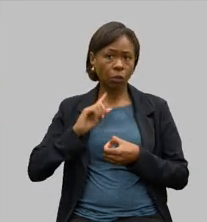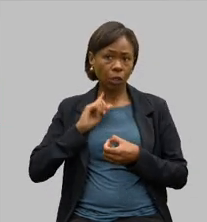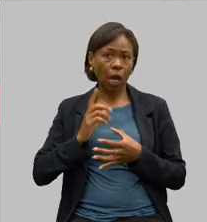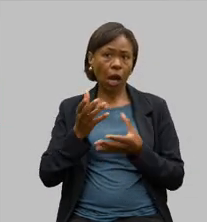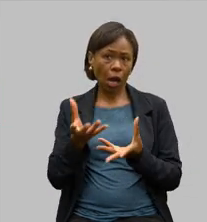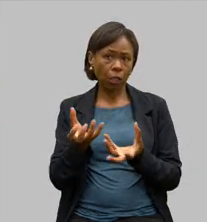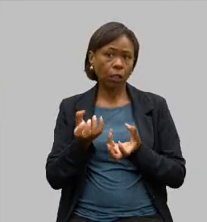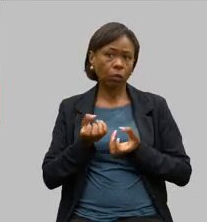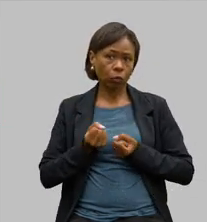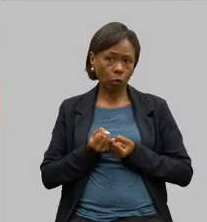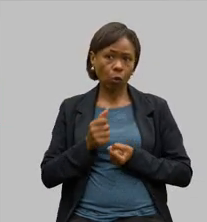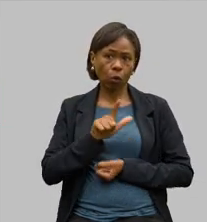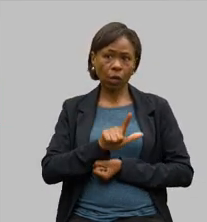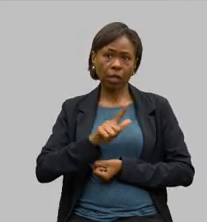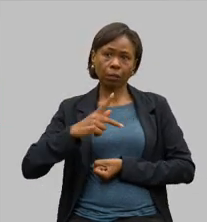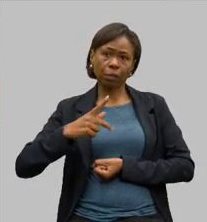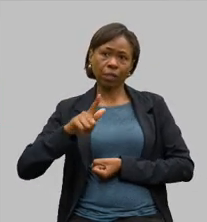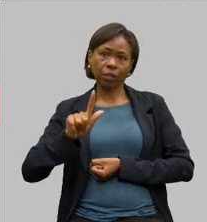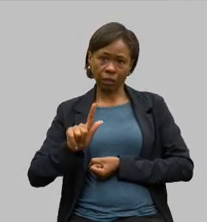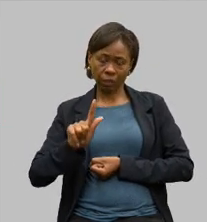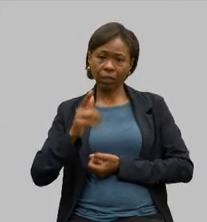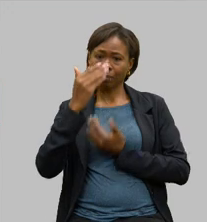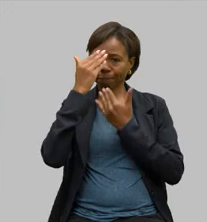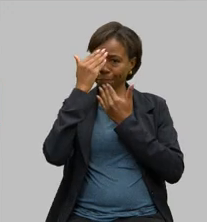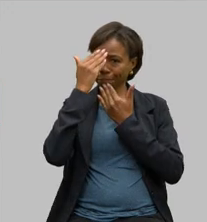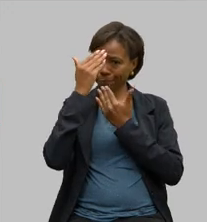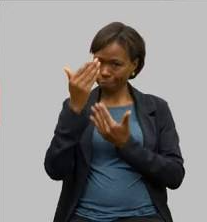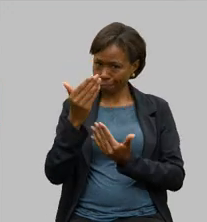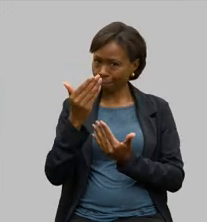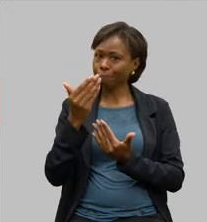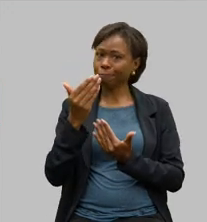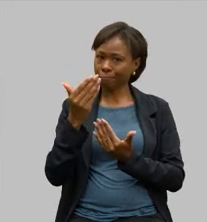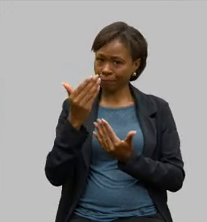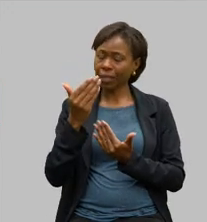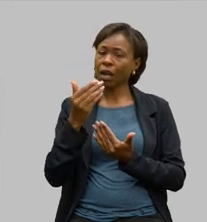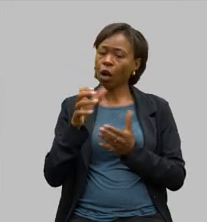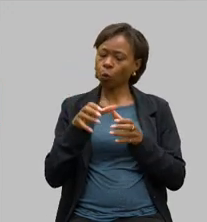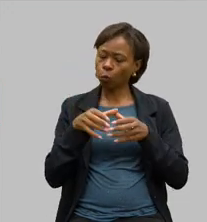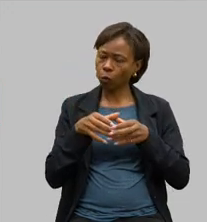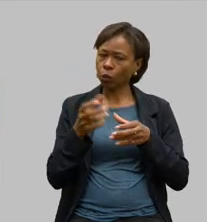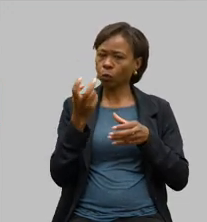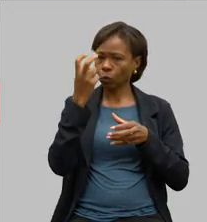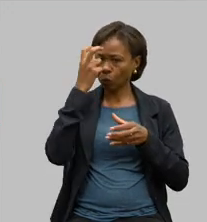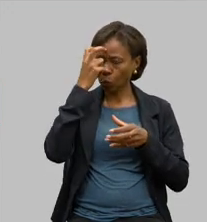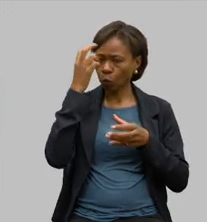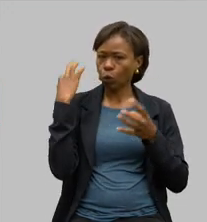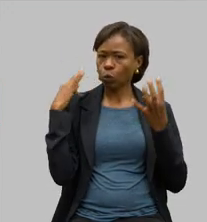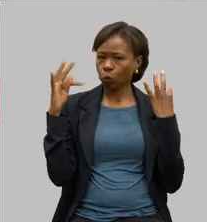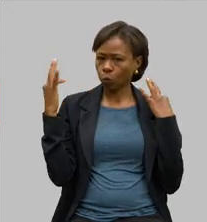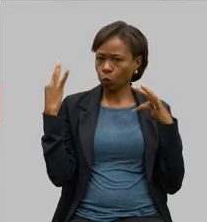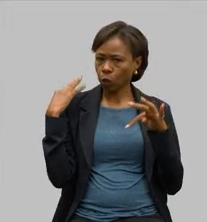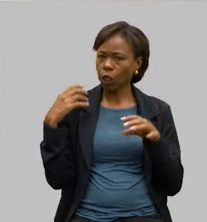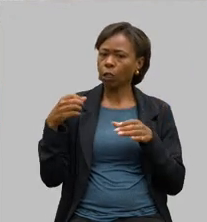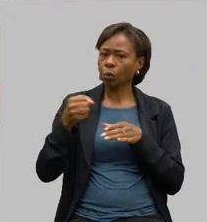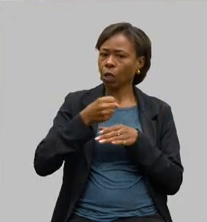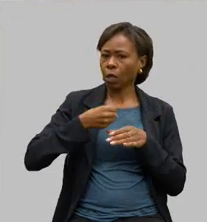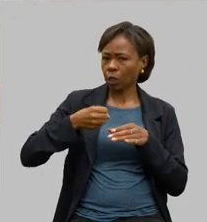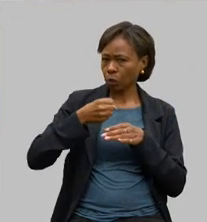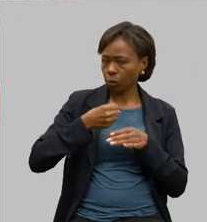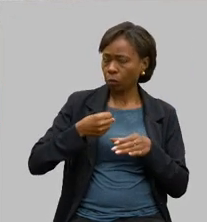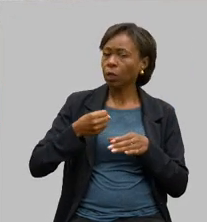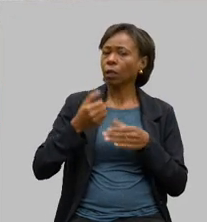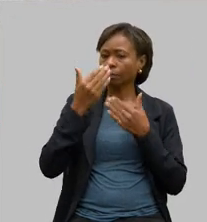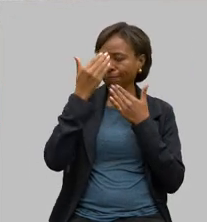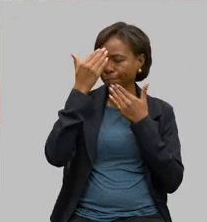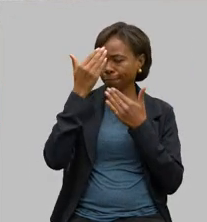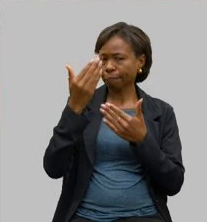Agradeço também a essa casa pela movimentação da comissão de cultura e a comissão de turismo e gastronomia para fazer com que